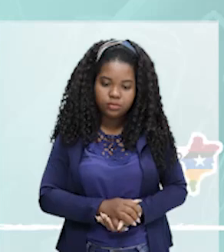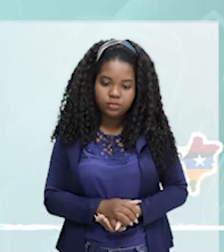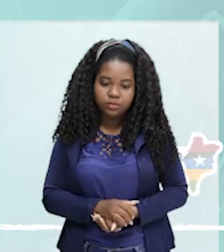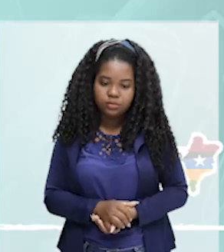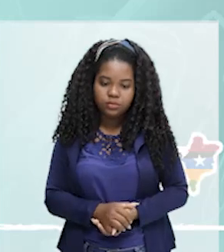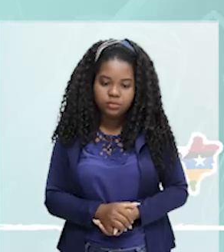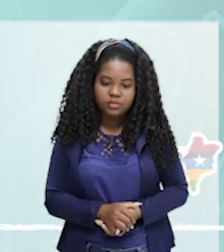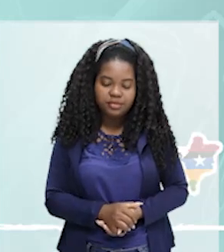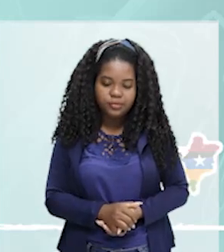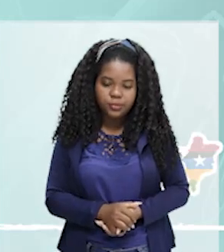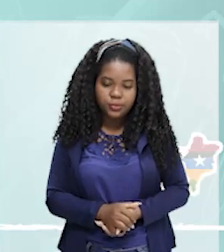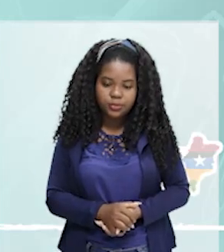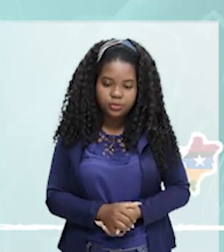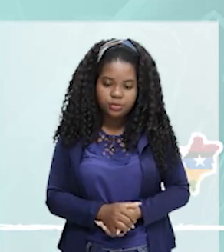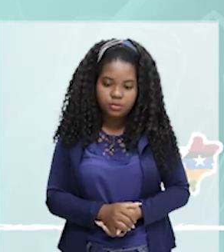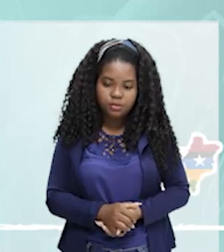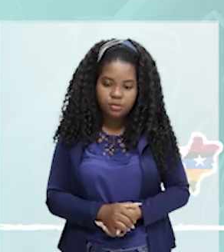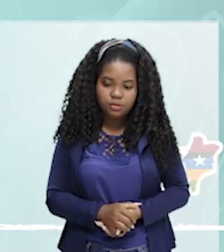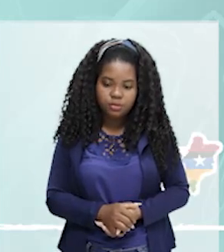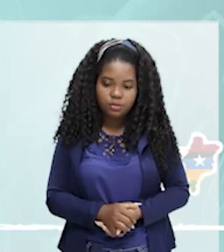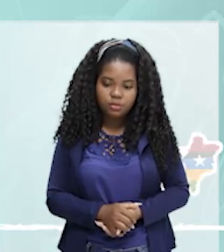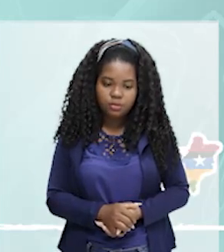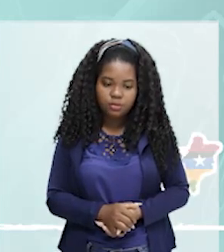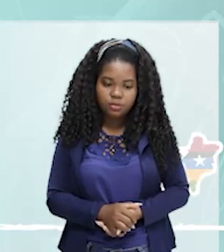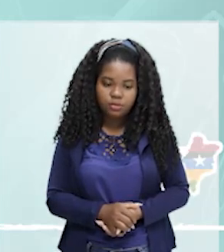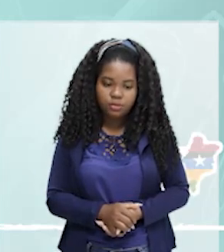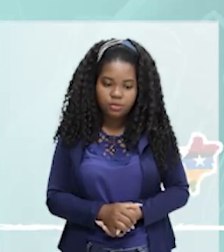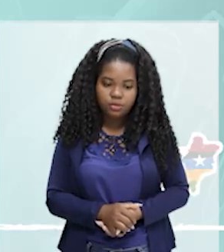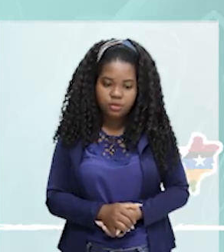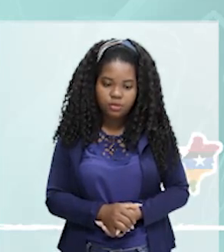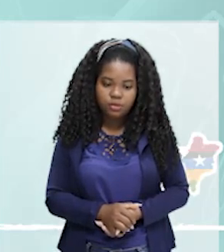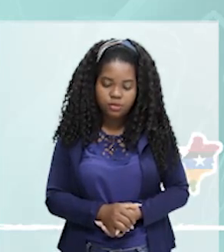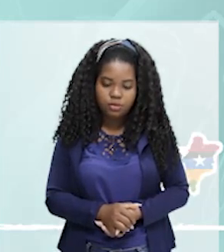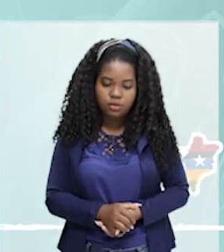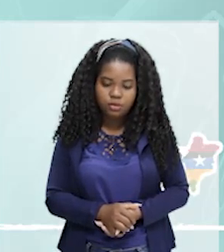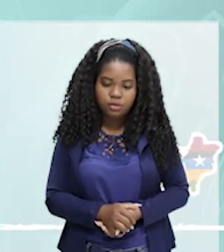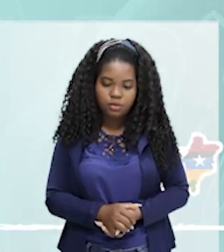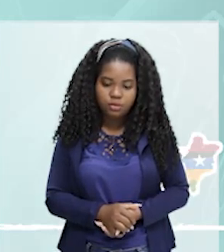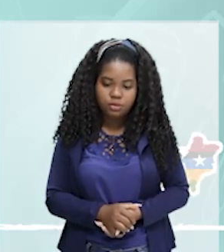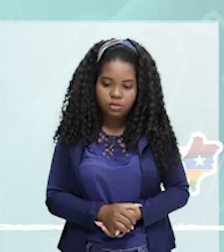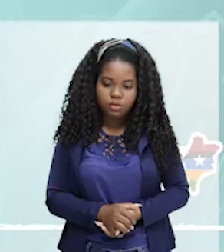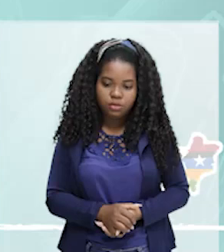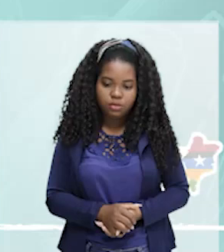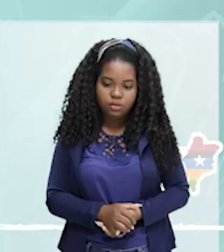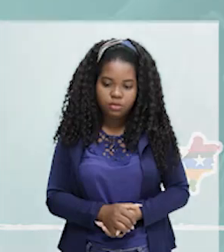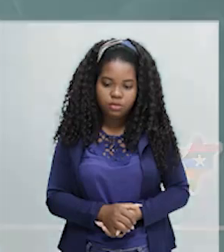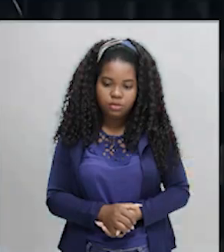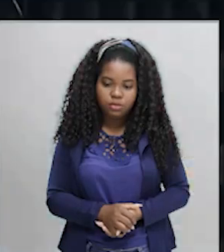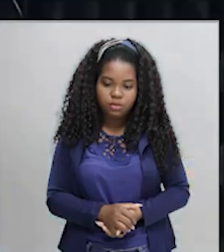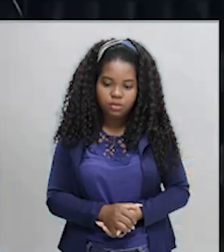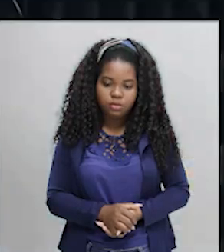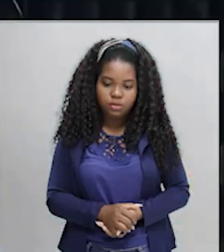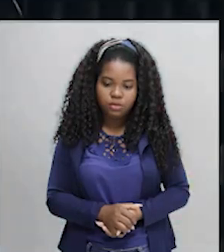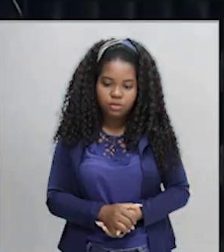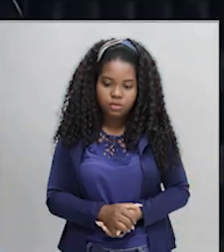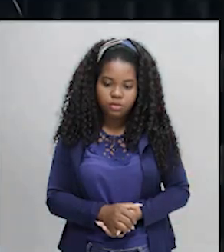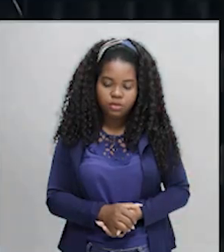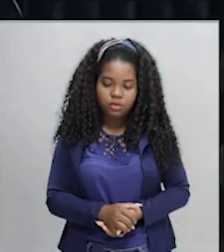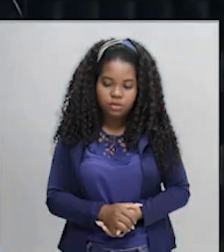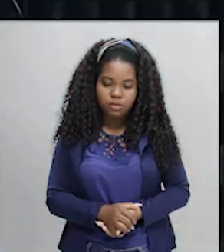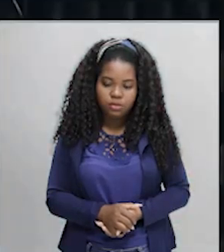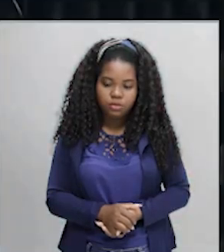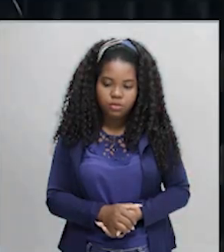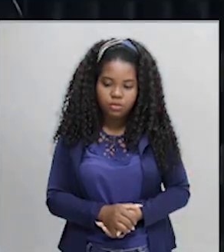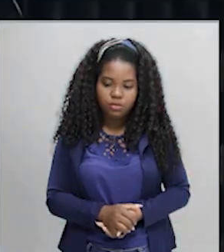nessa sentença, after getting stores and various other commodities together in Menfi, John and I